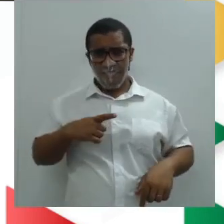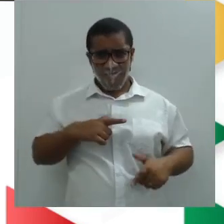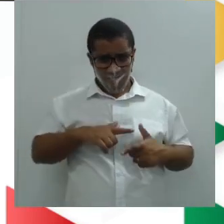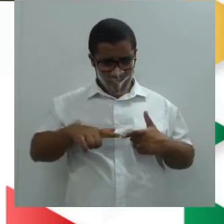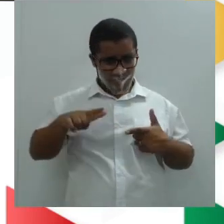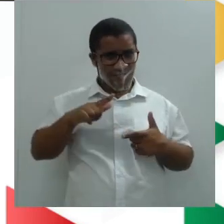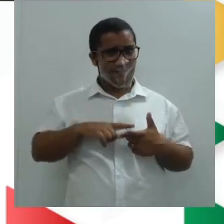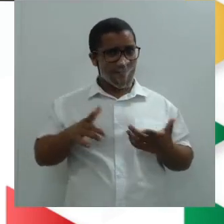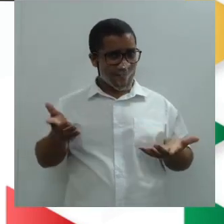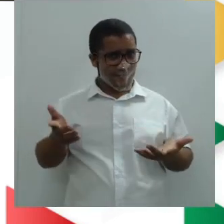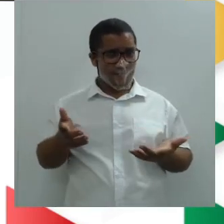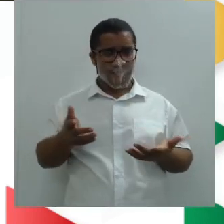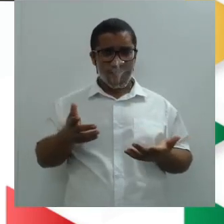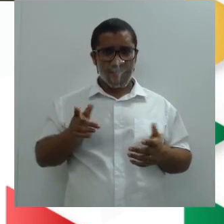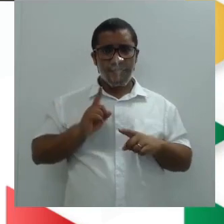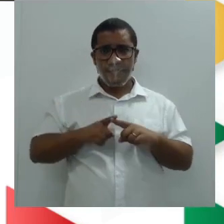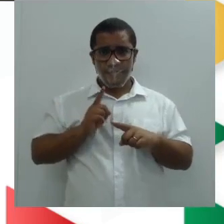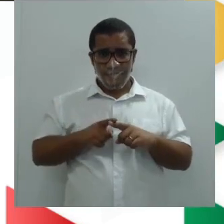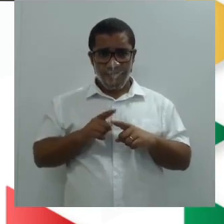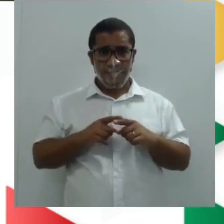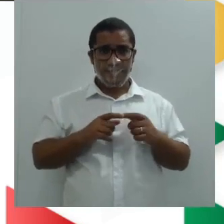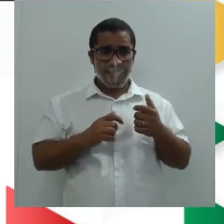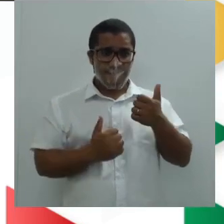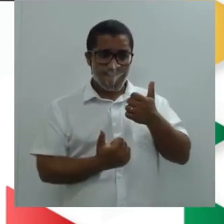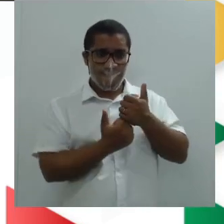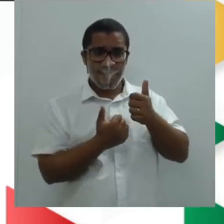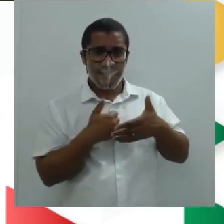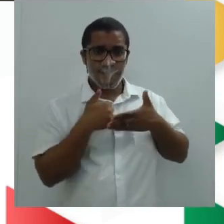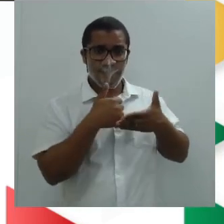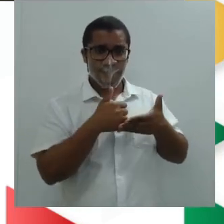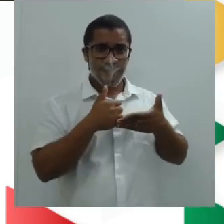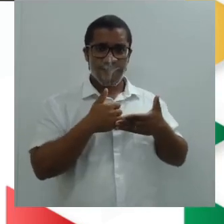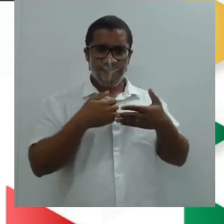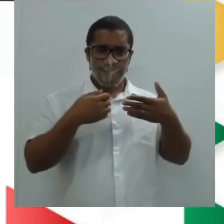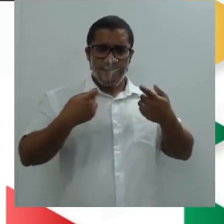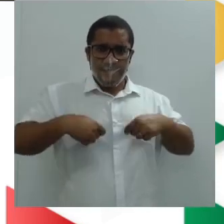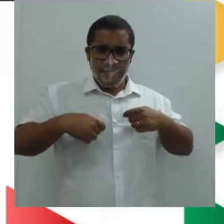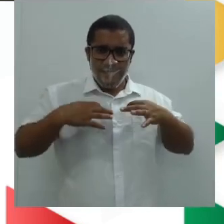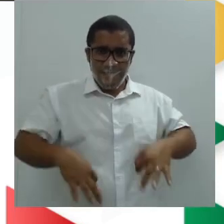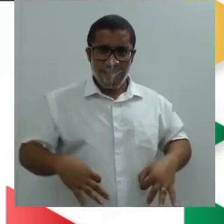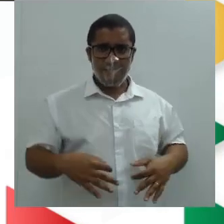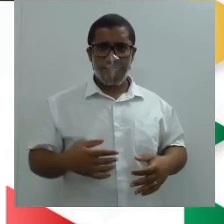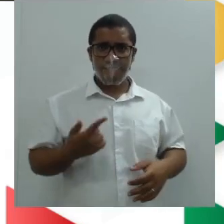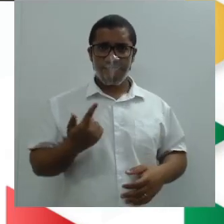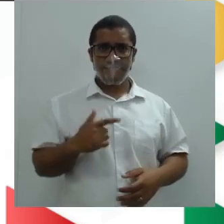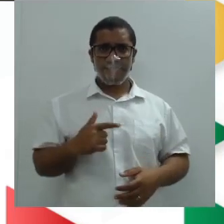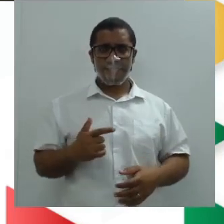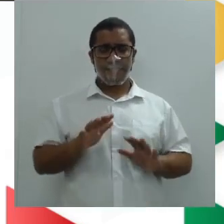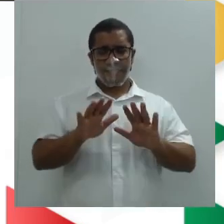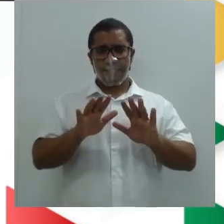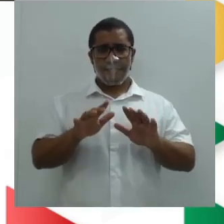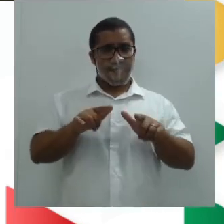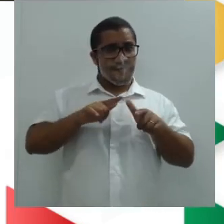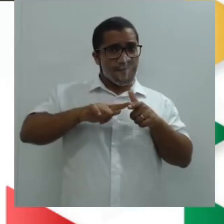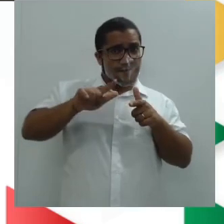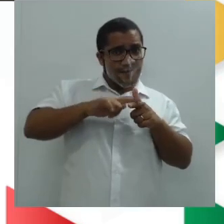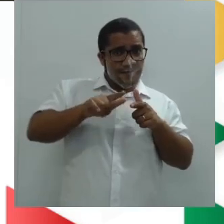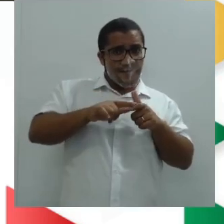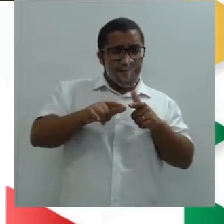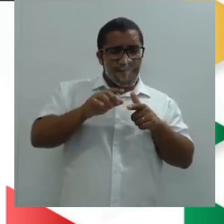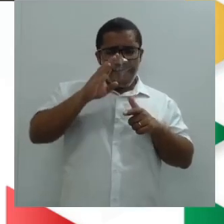se não tiver um suporte necessário para essas pessoas, né? Tais problemas,